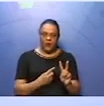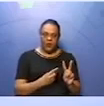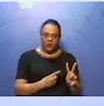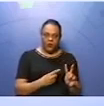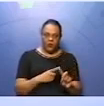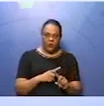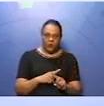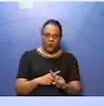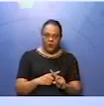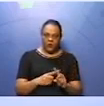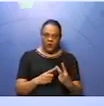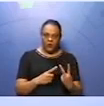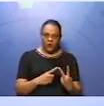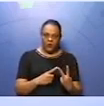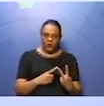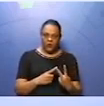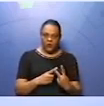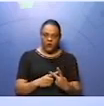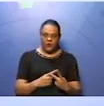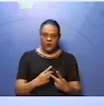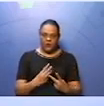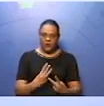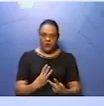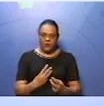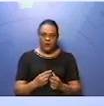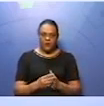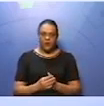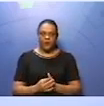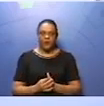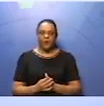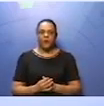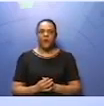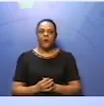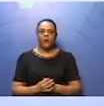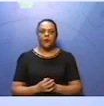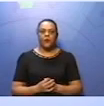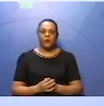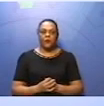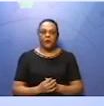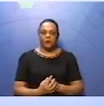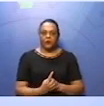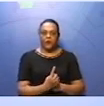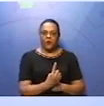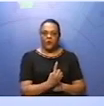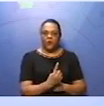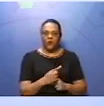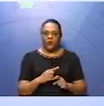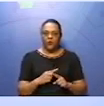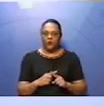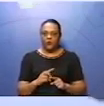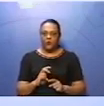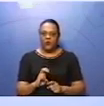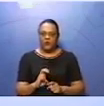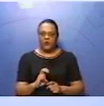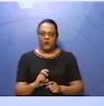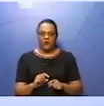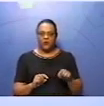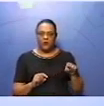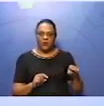3, vezes. Agora, esse expoente 1, vezes o 5, que está aqui